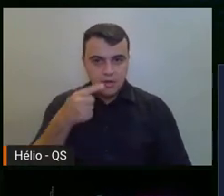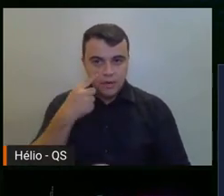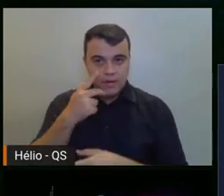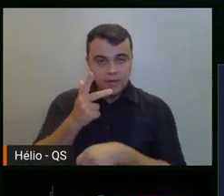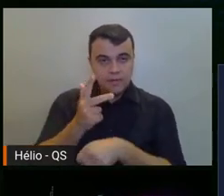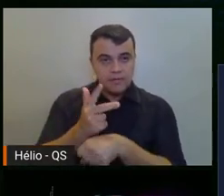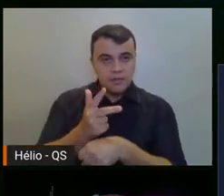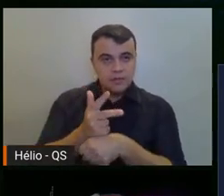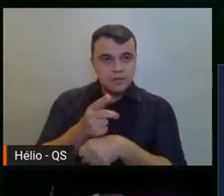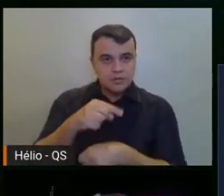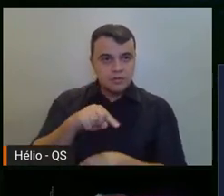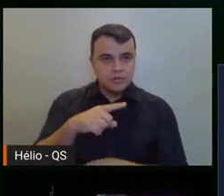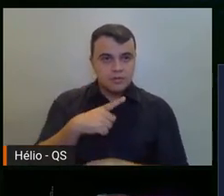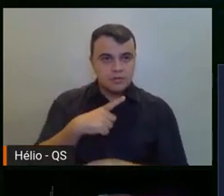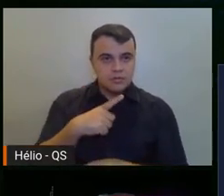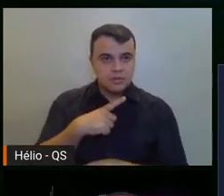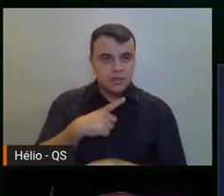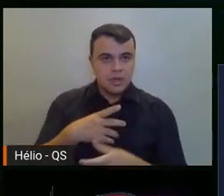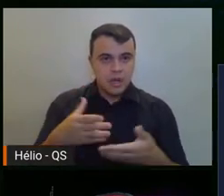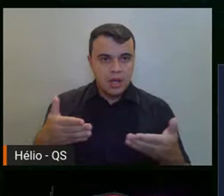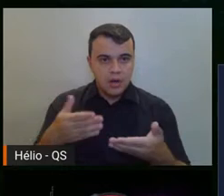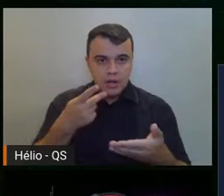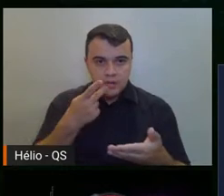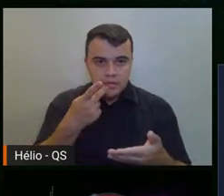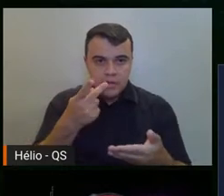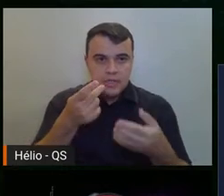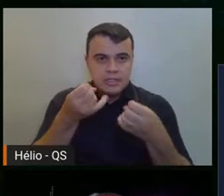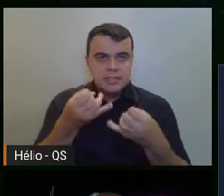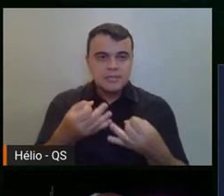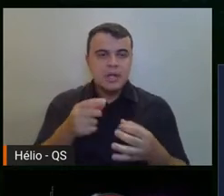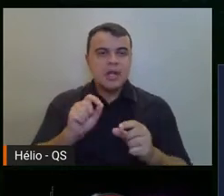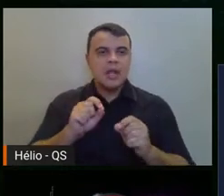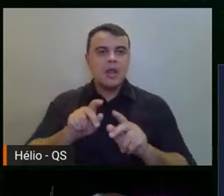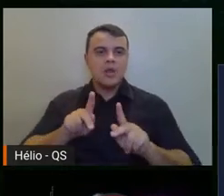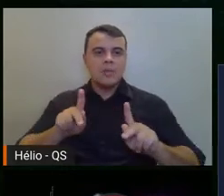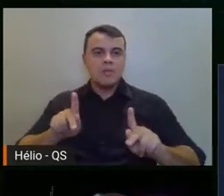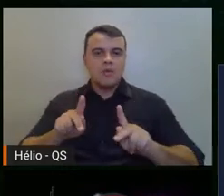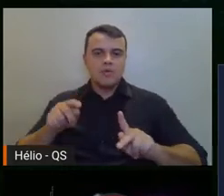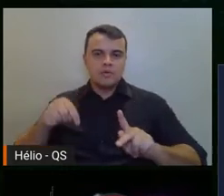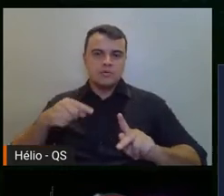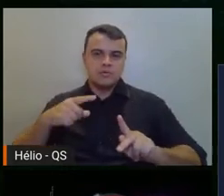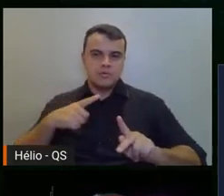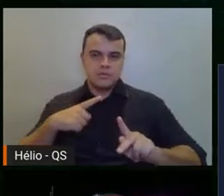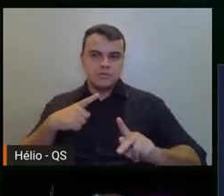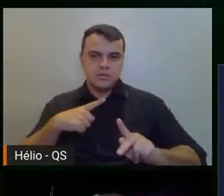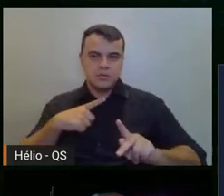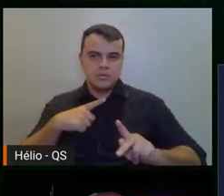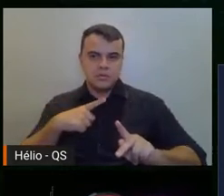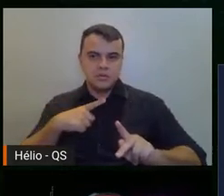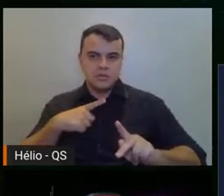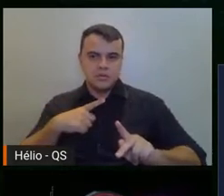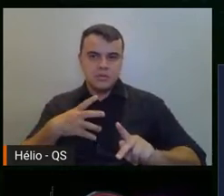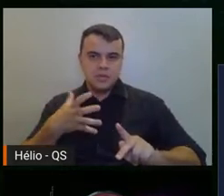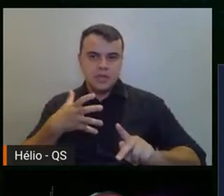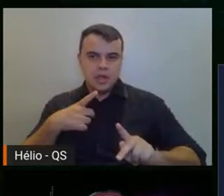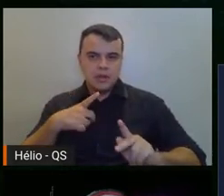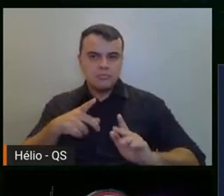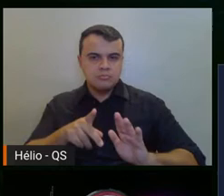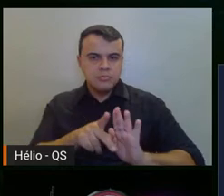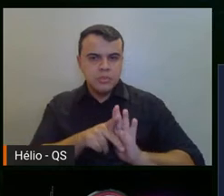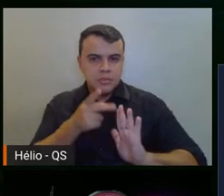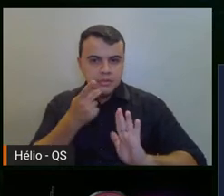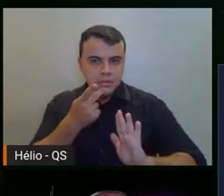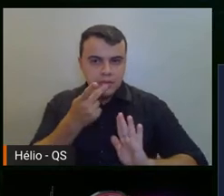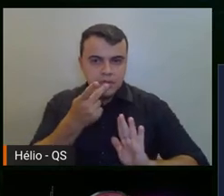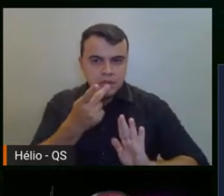institucional agora a gente vai falar um pouquinho de quem ministra esses boot quentes né Acho que Felipão também tem super propriedade aí